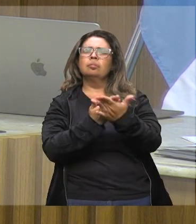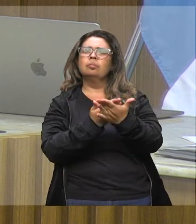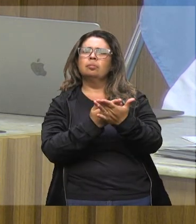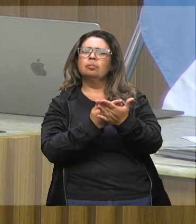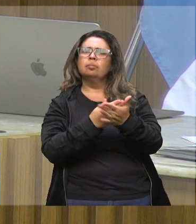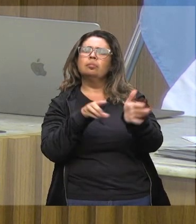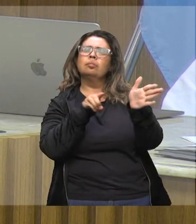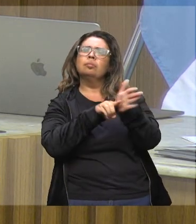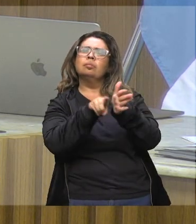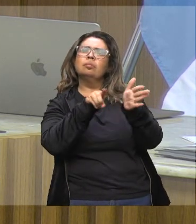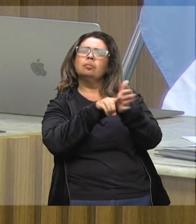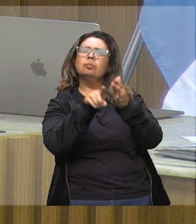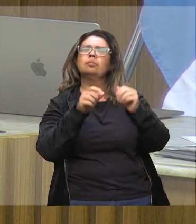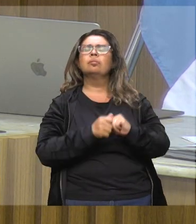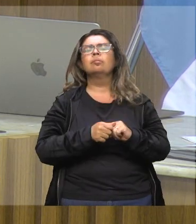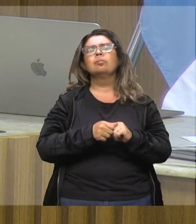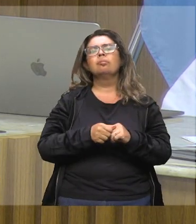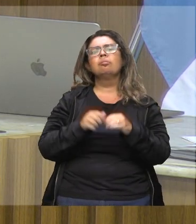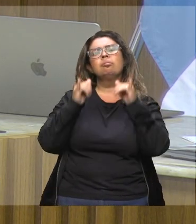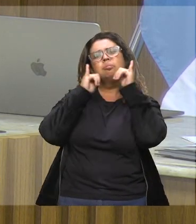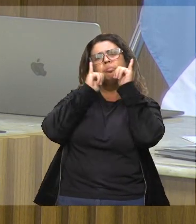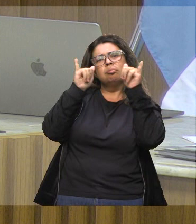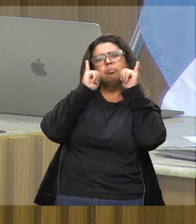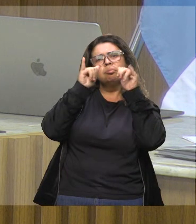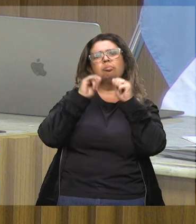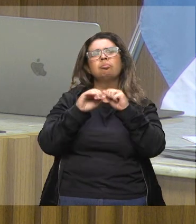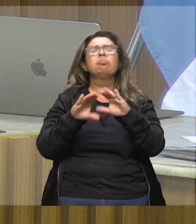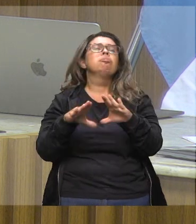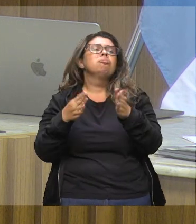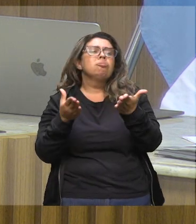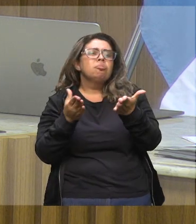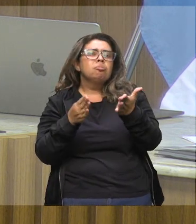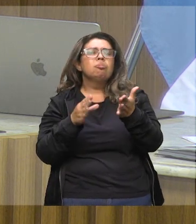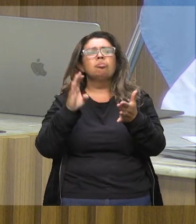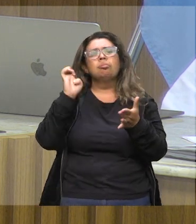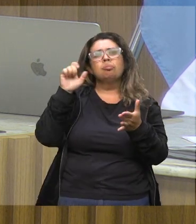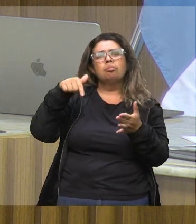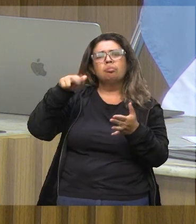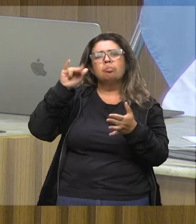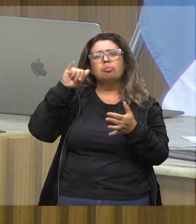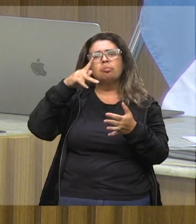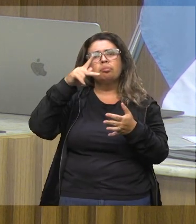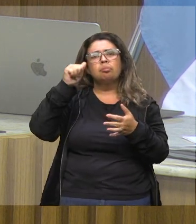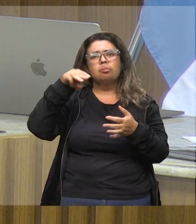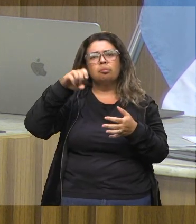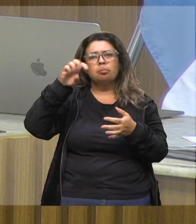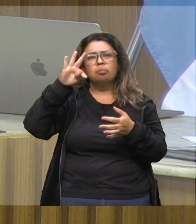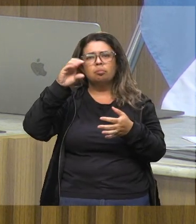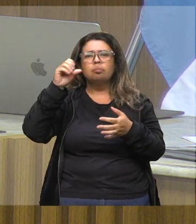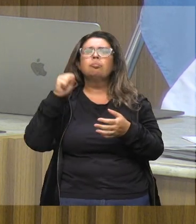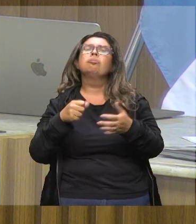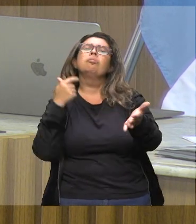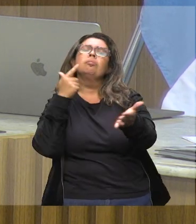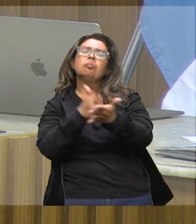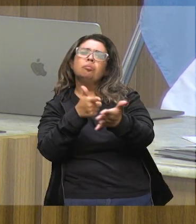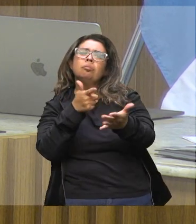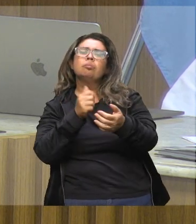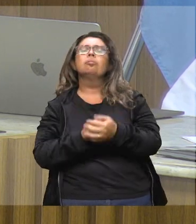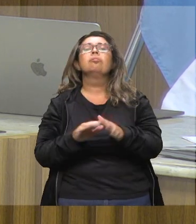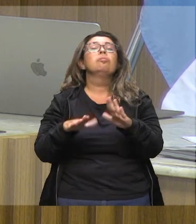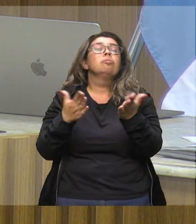solicito a informação de quais os equipamentos permanentes que serão adquiridos e também a quantidade. E